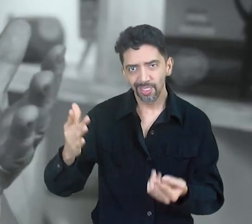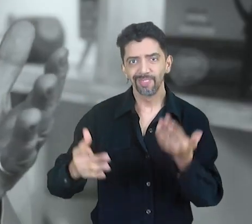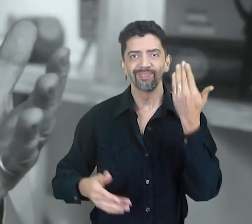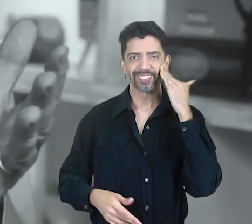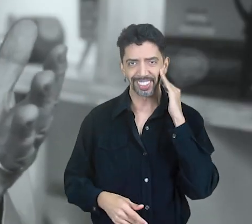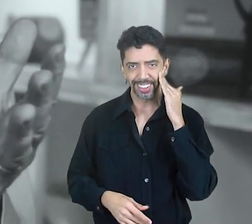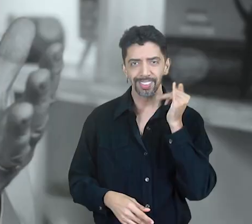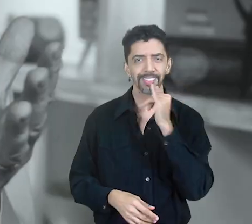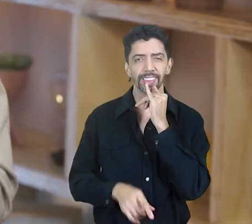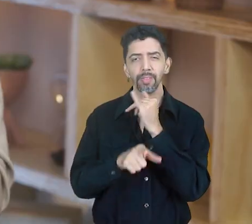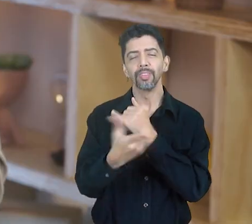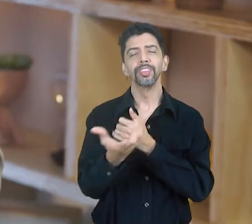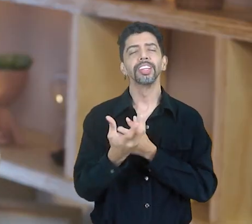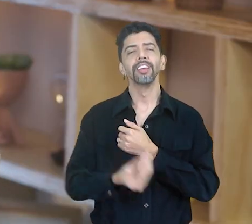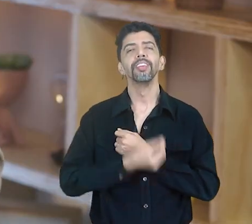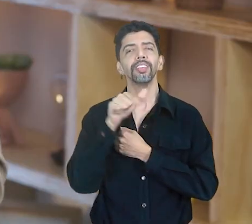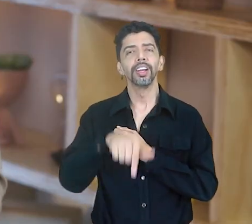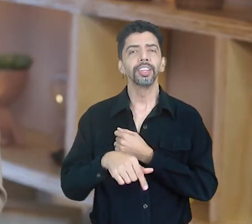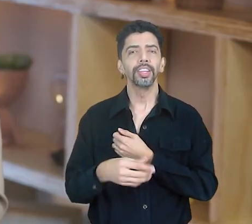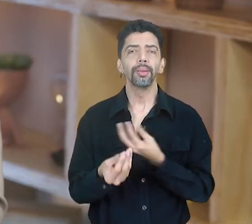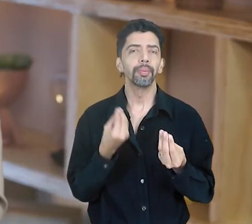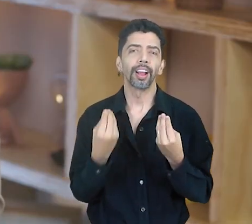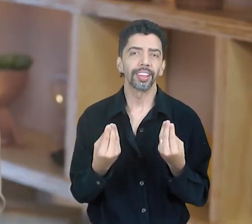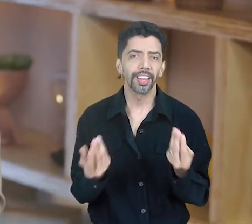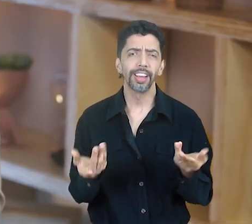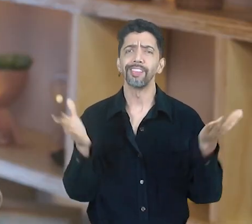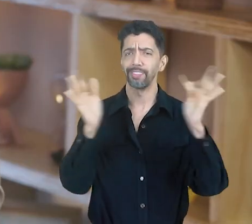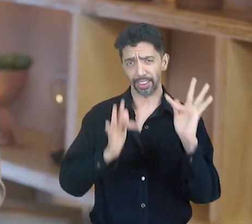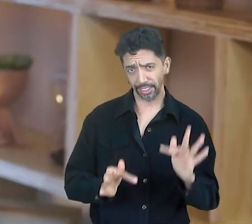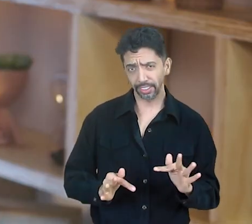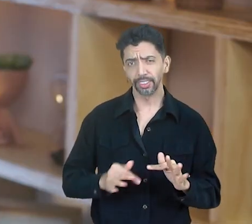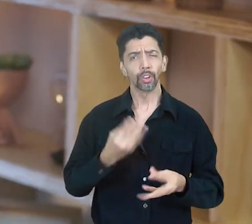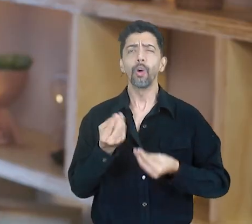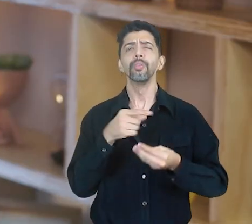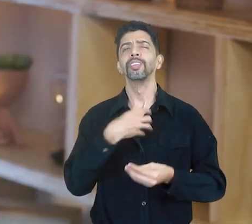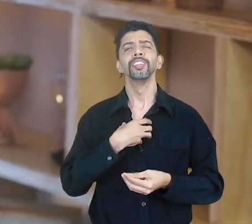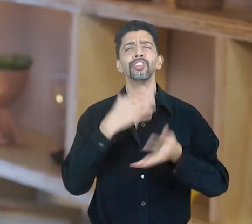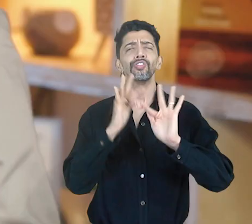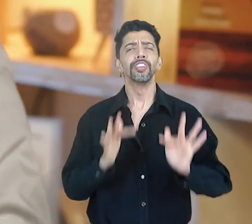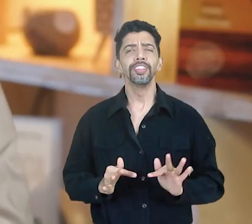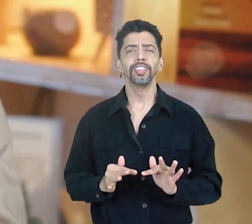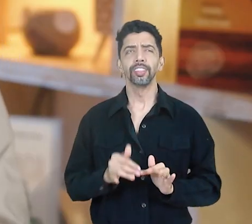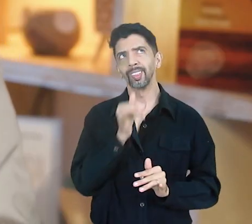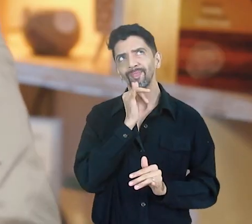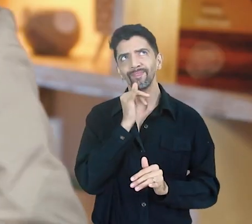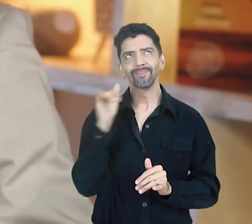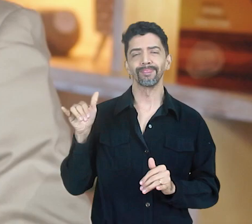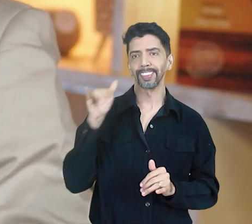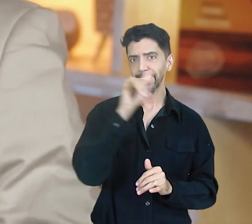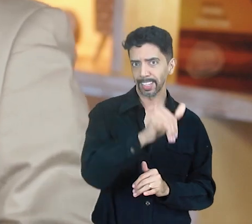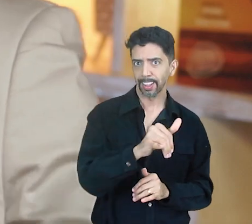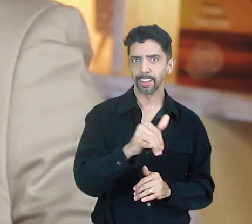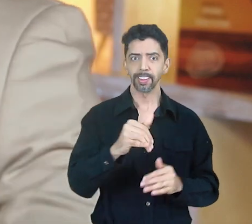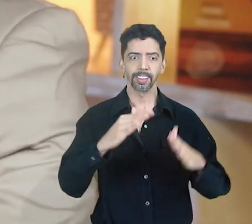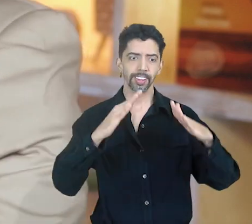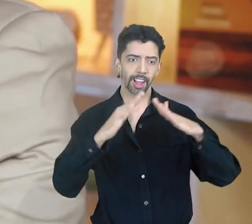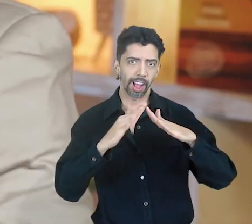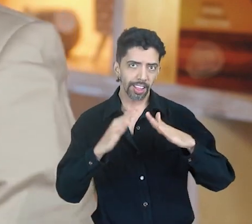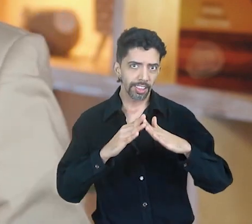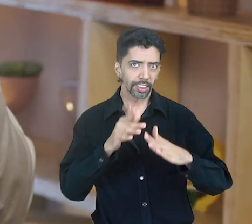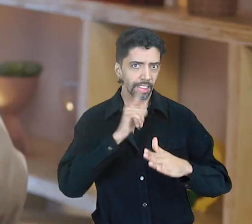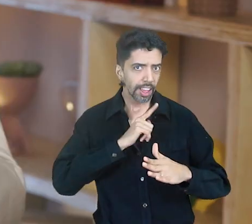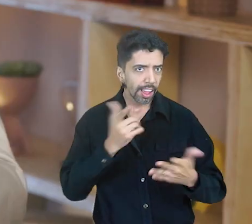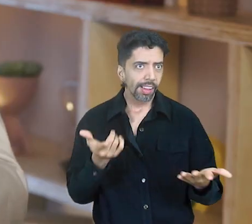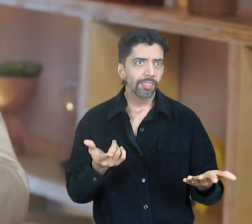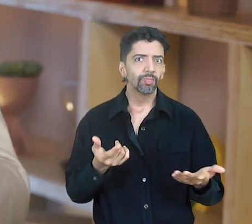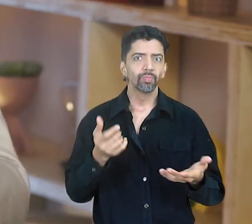ser feliz, Reinaldo Domingos. Ah, você veio ser feliz. Legal, então o que te faria feliz? Viajar? Ter um carro? Ter uma